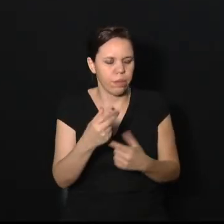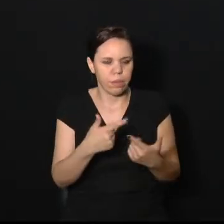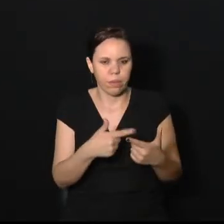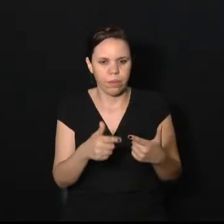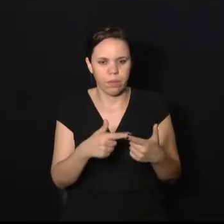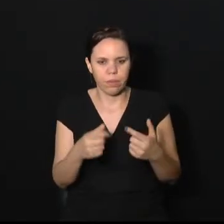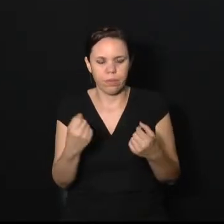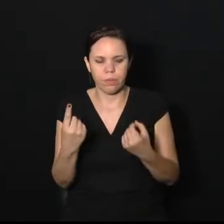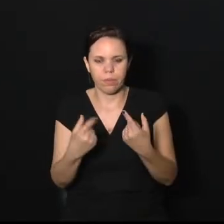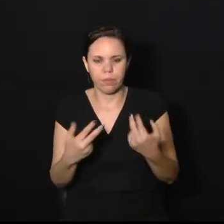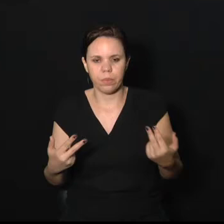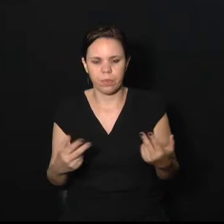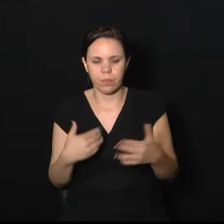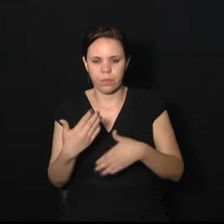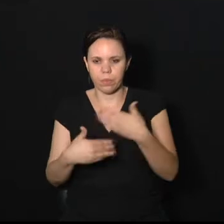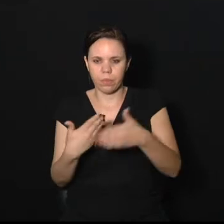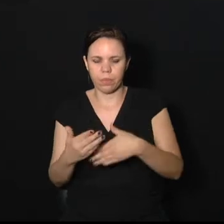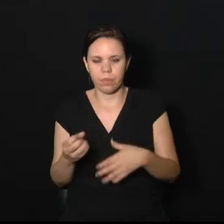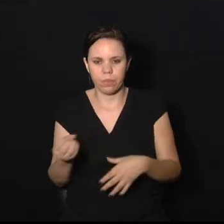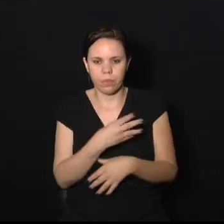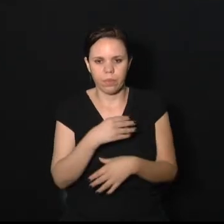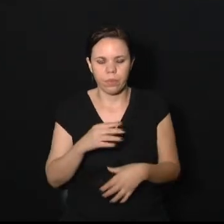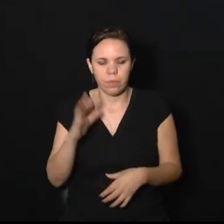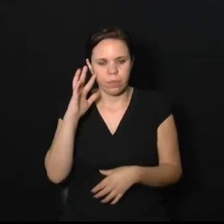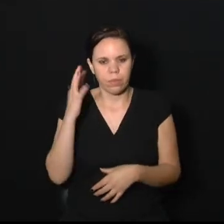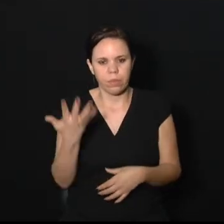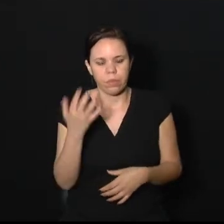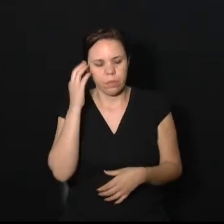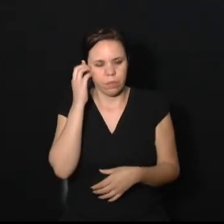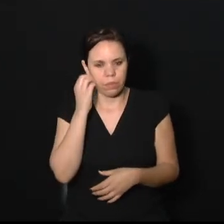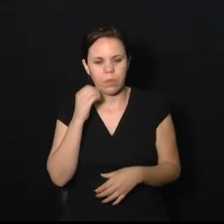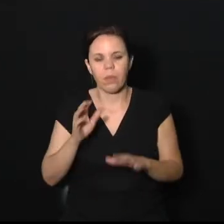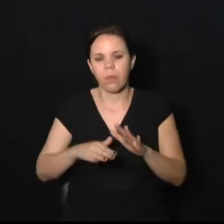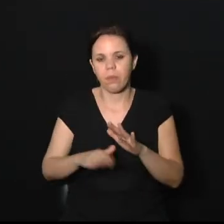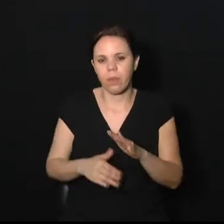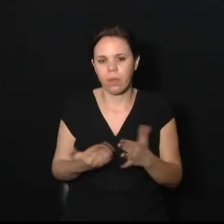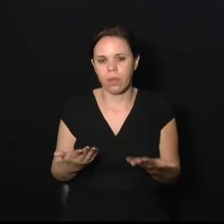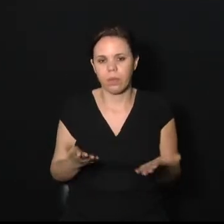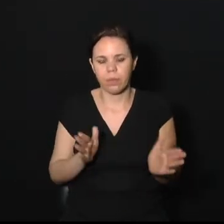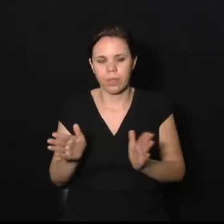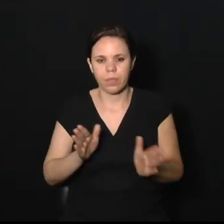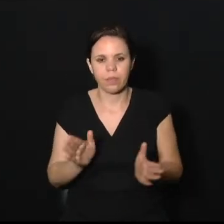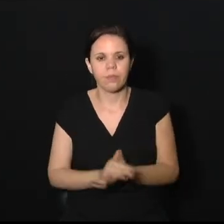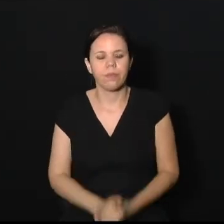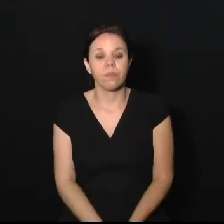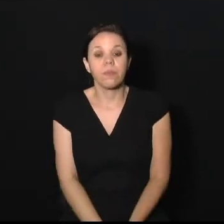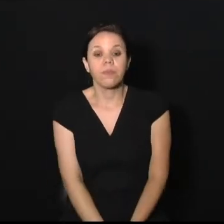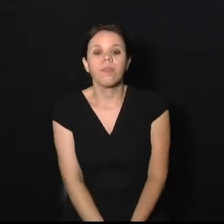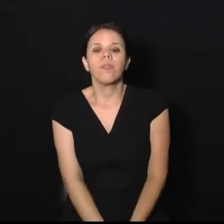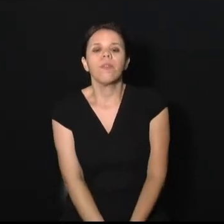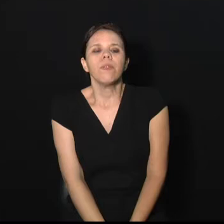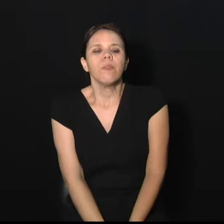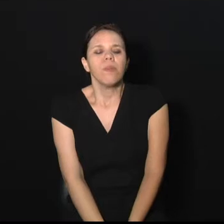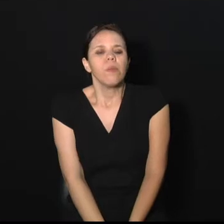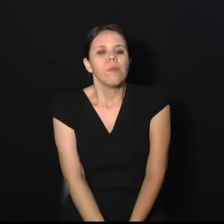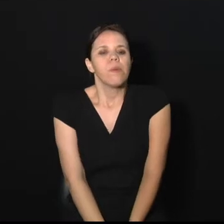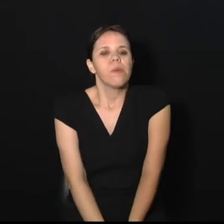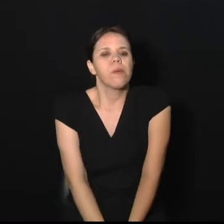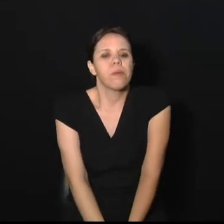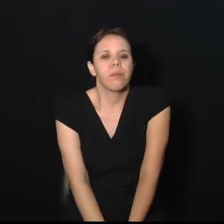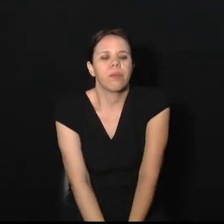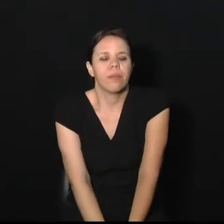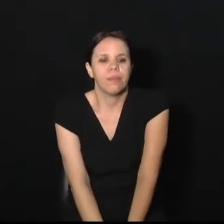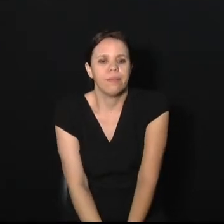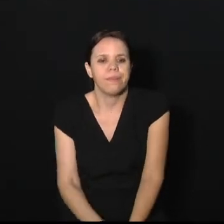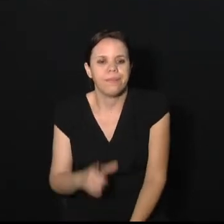vez, né, surgindo novas soluções aí para que sejam mais baratas e mais acessíveis. E aí tem um outro ponto